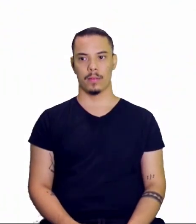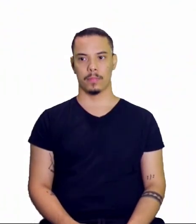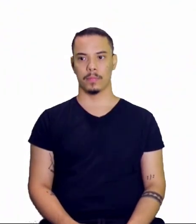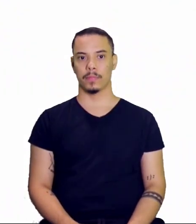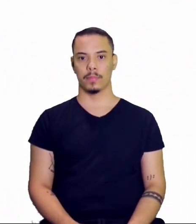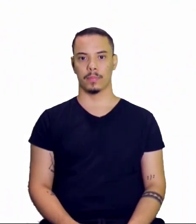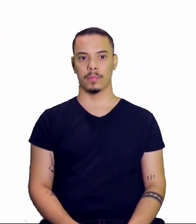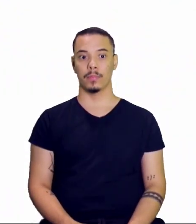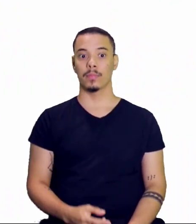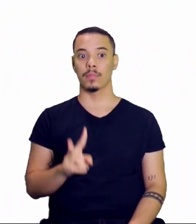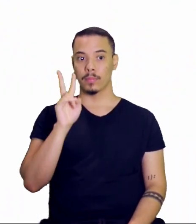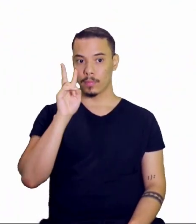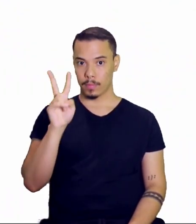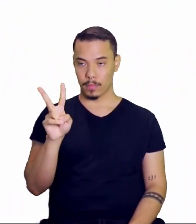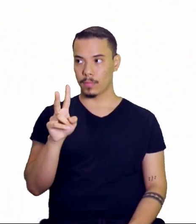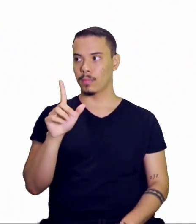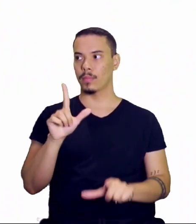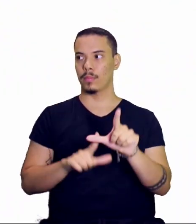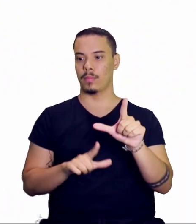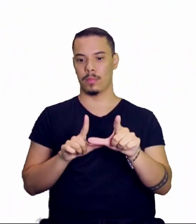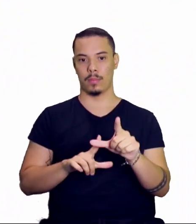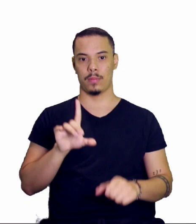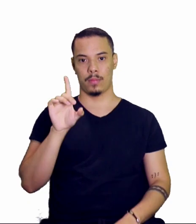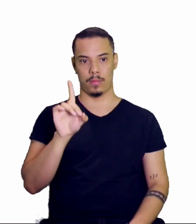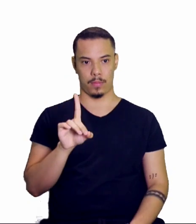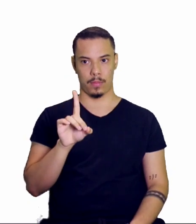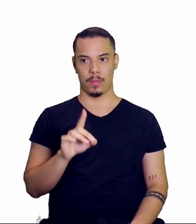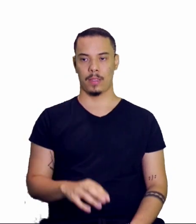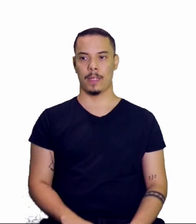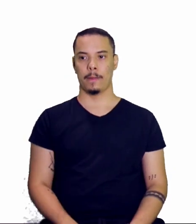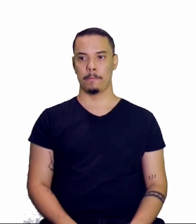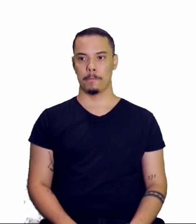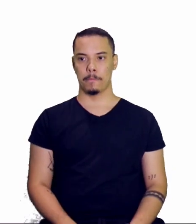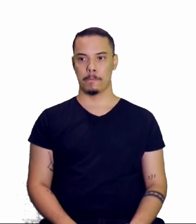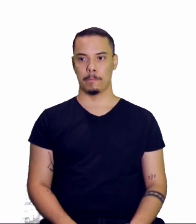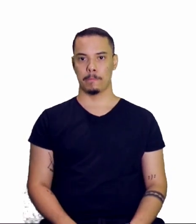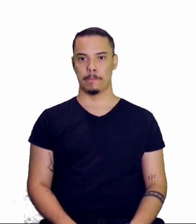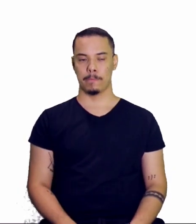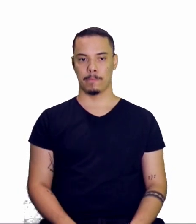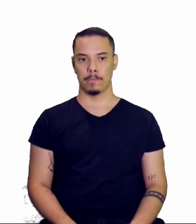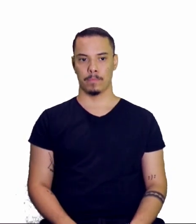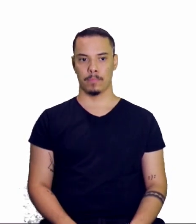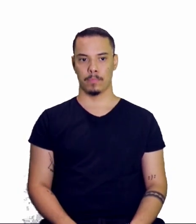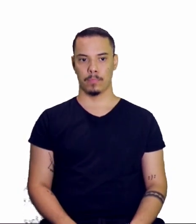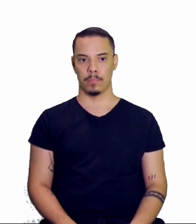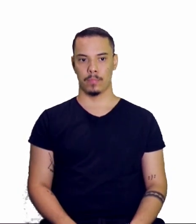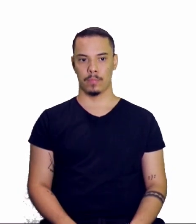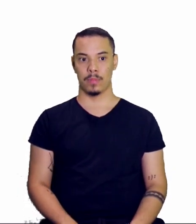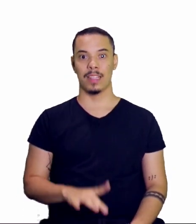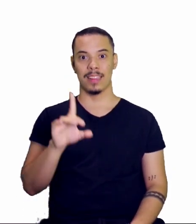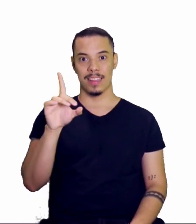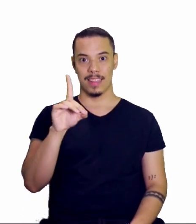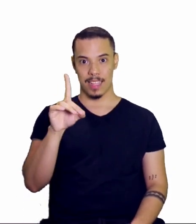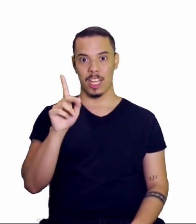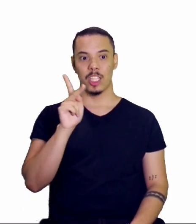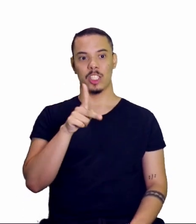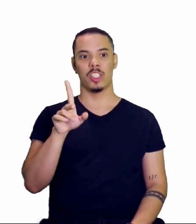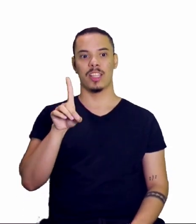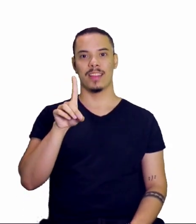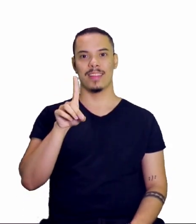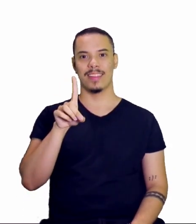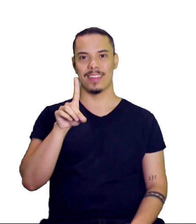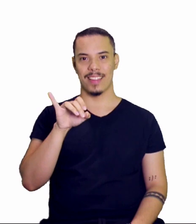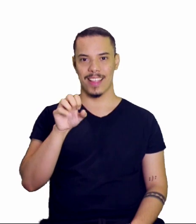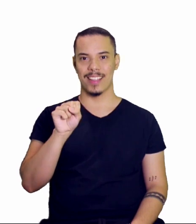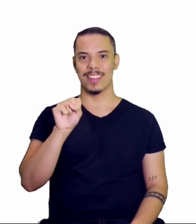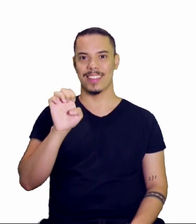Então, ali nós vimos a letra D de dado, certo? D de Daisy. Né? E de professor